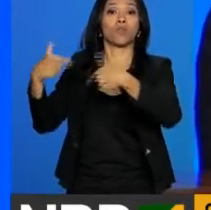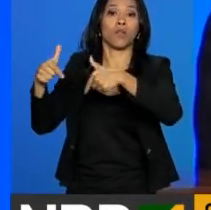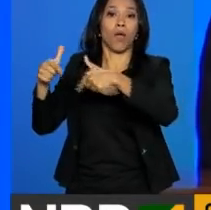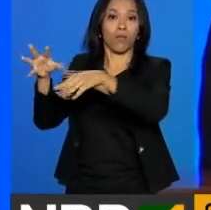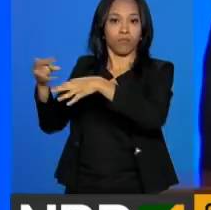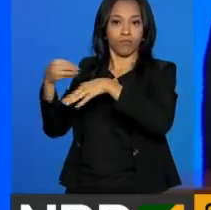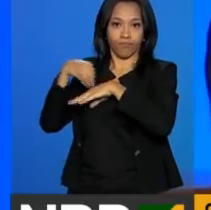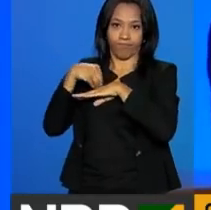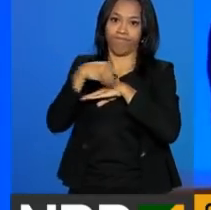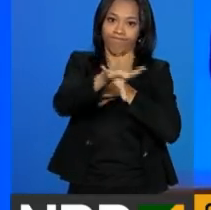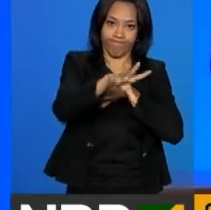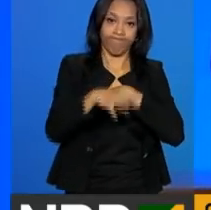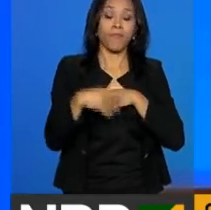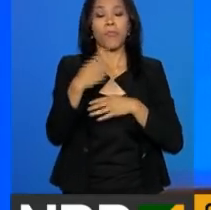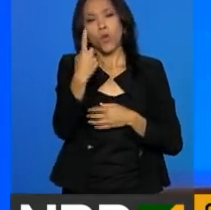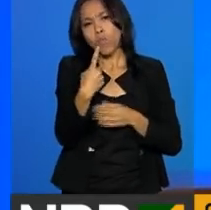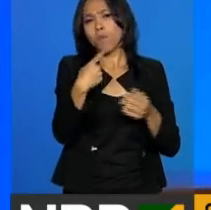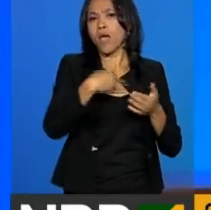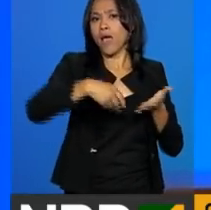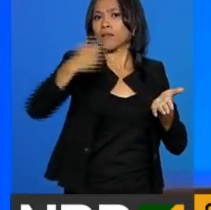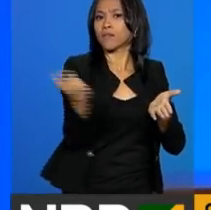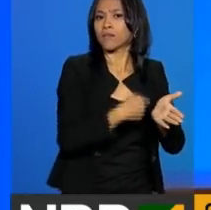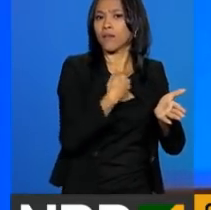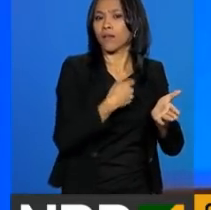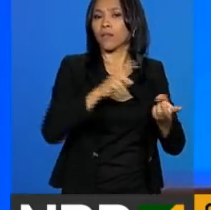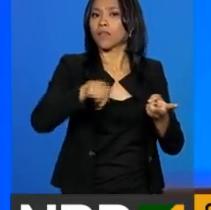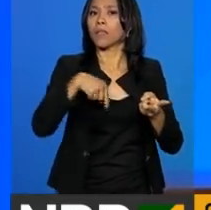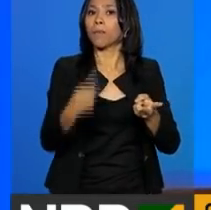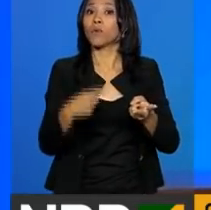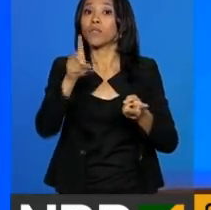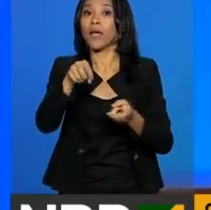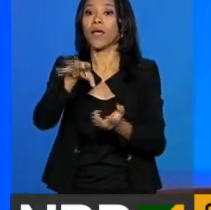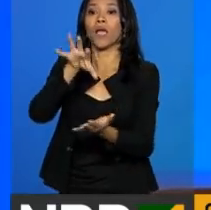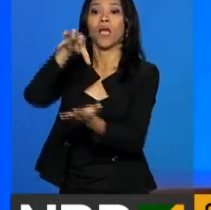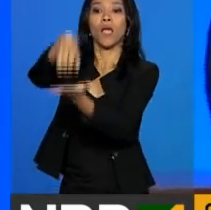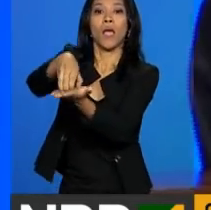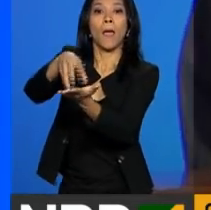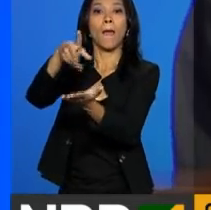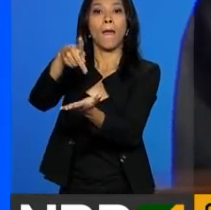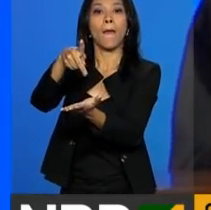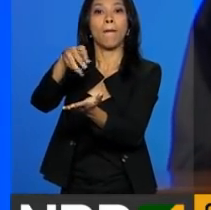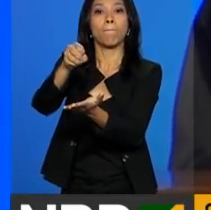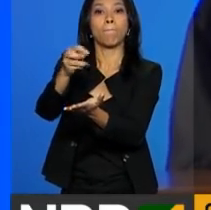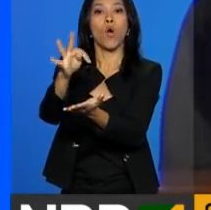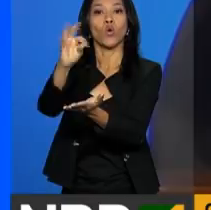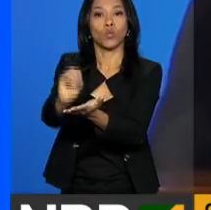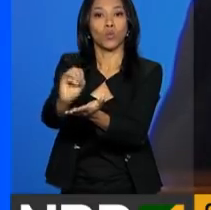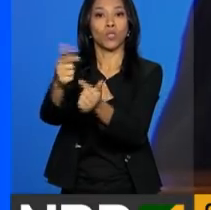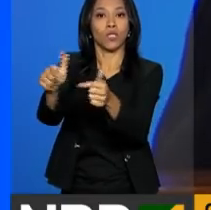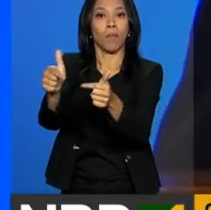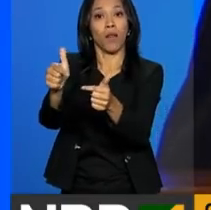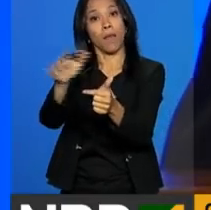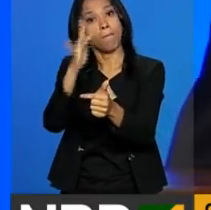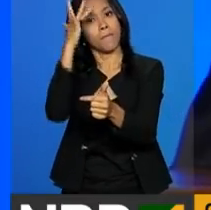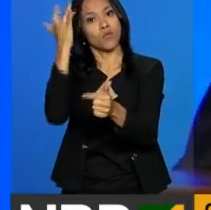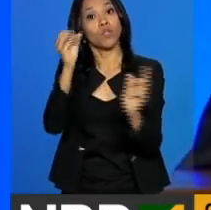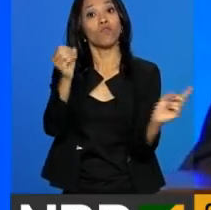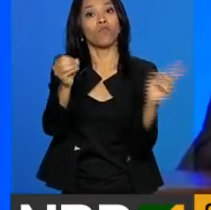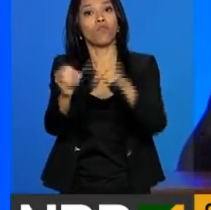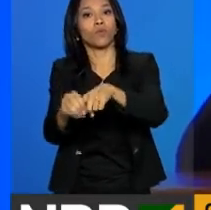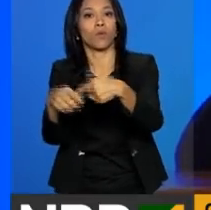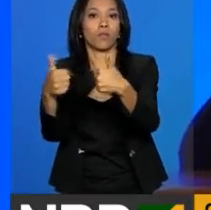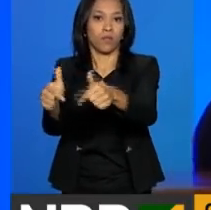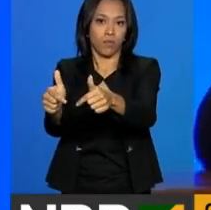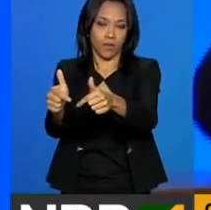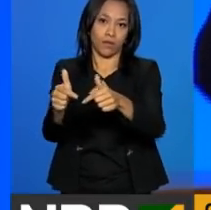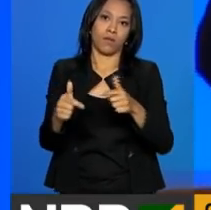mas é uma coisa carteira assinada outra coisa são os chamados postos de trabalho é gente que retomou uma determinada atividade e